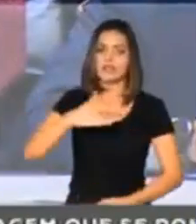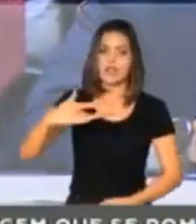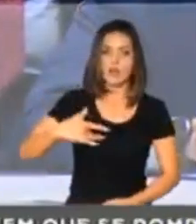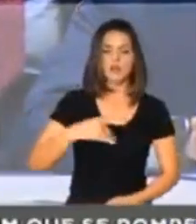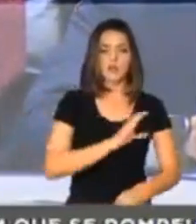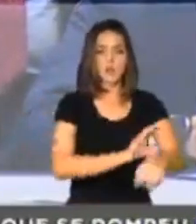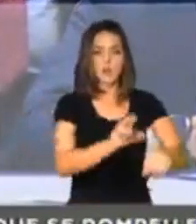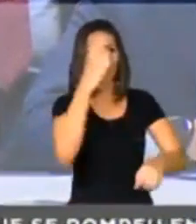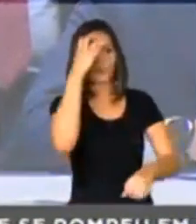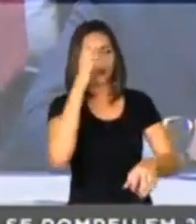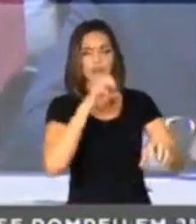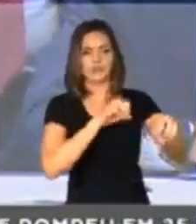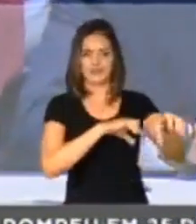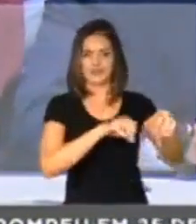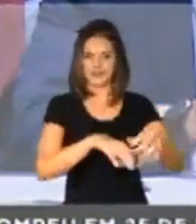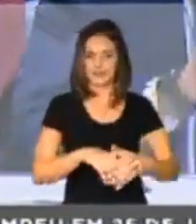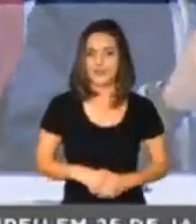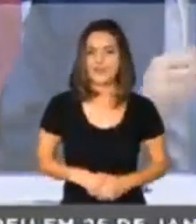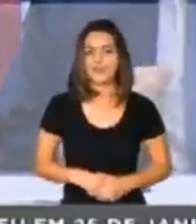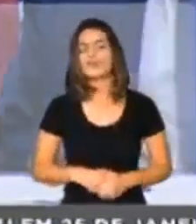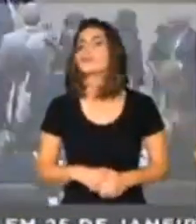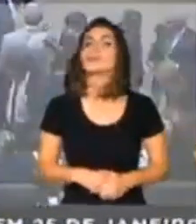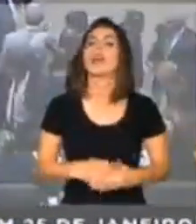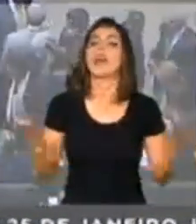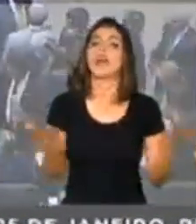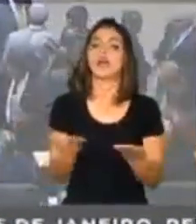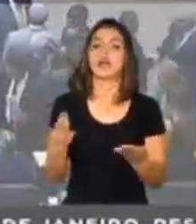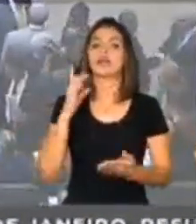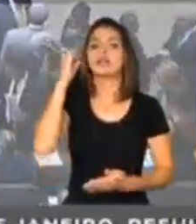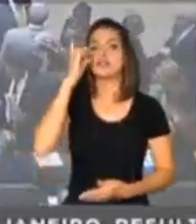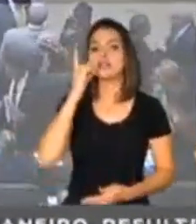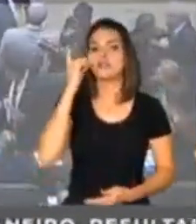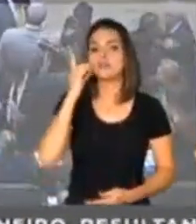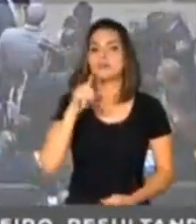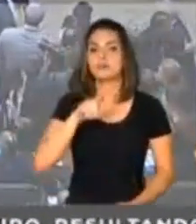deputado Zaratini. Os carros elétricos.